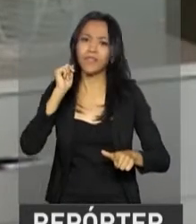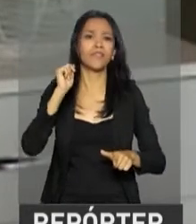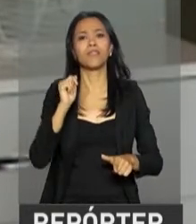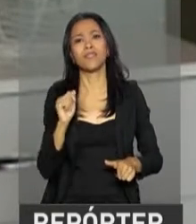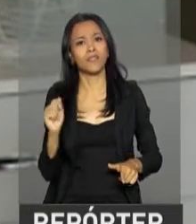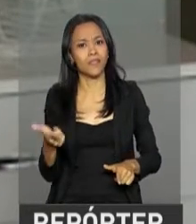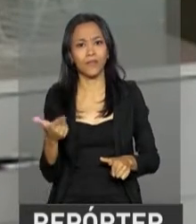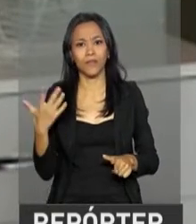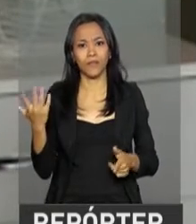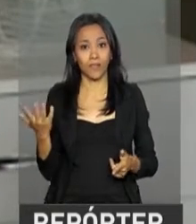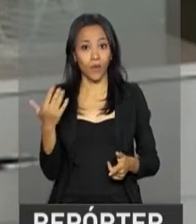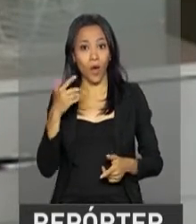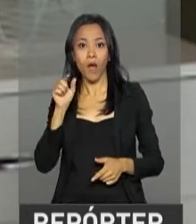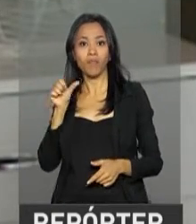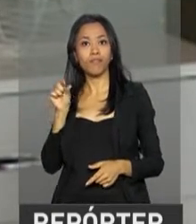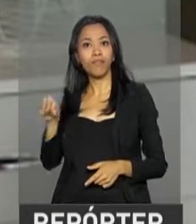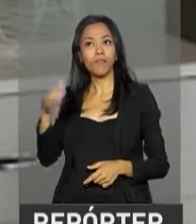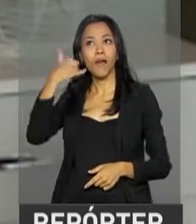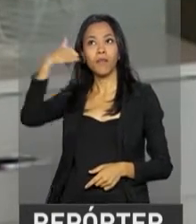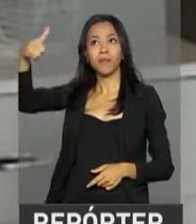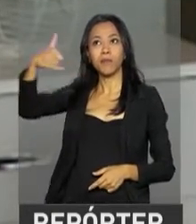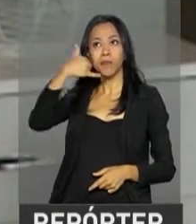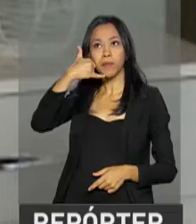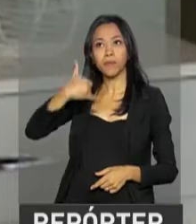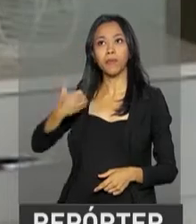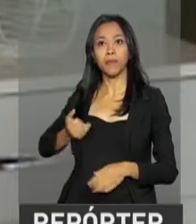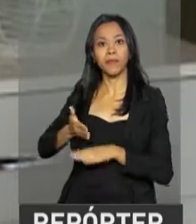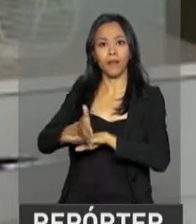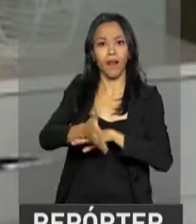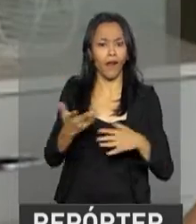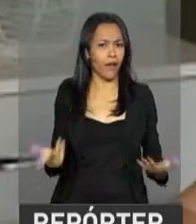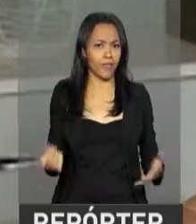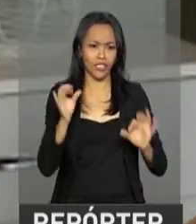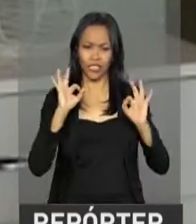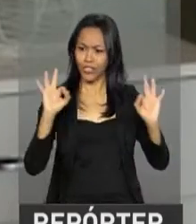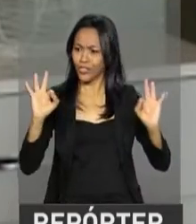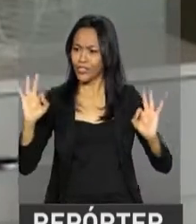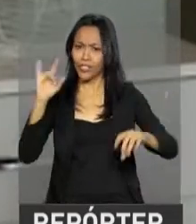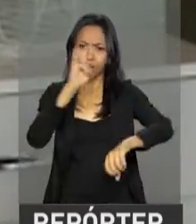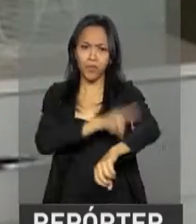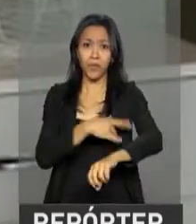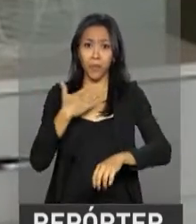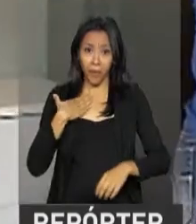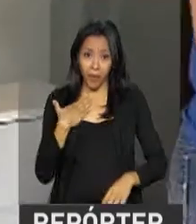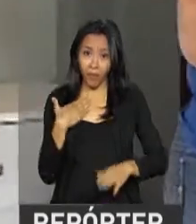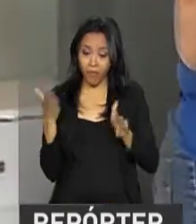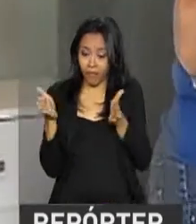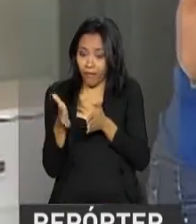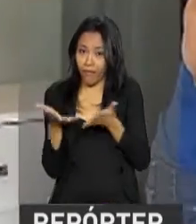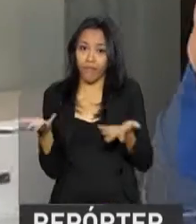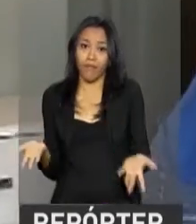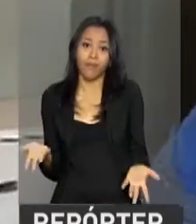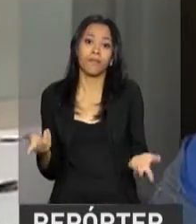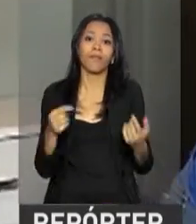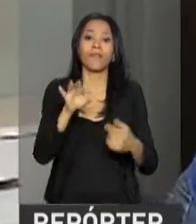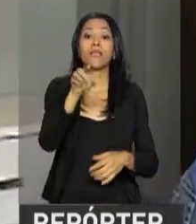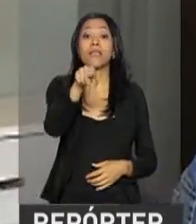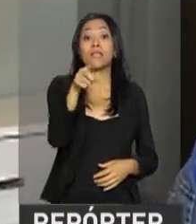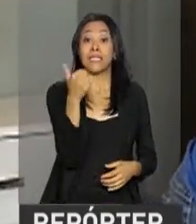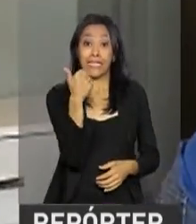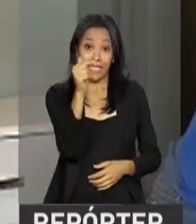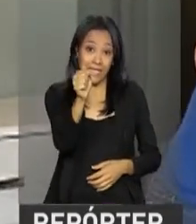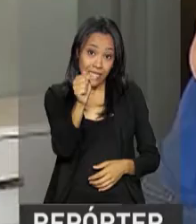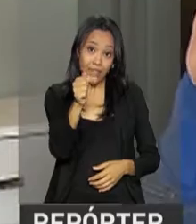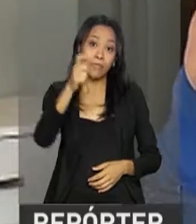interfone óleo leve no banheiro aquele banheiro chique que o meu pequenininho desempregado há sete meses